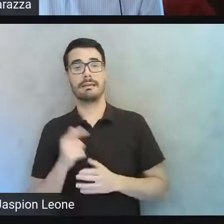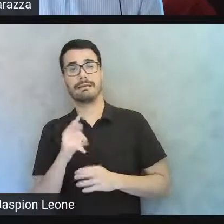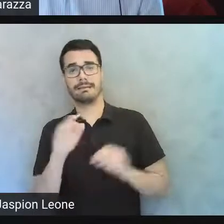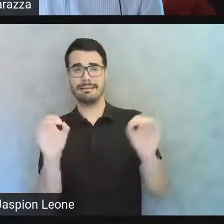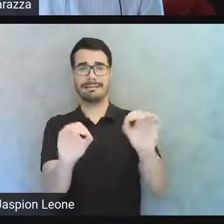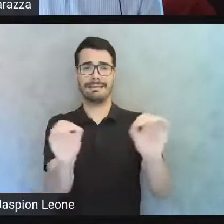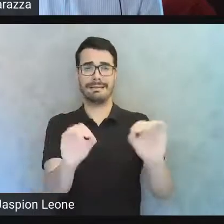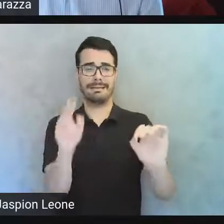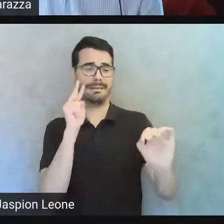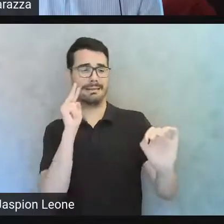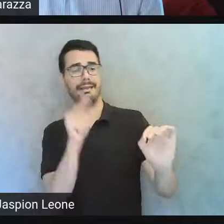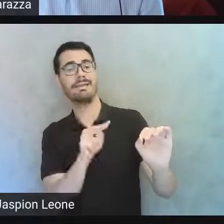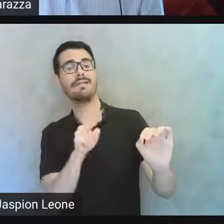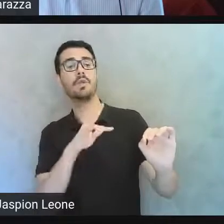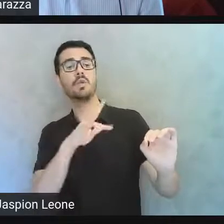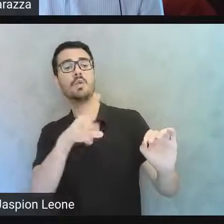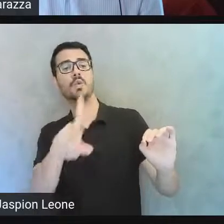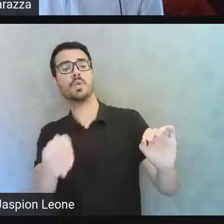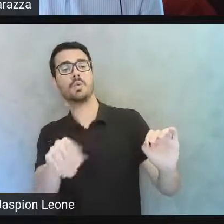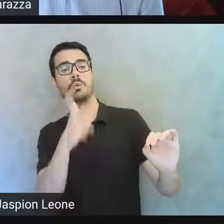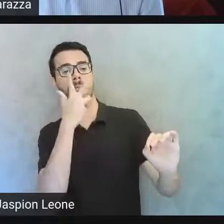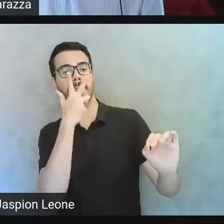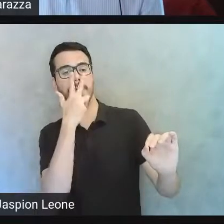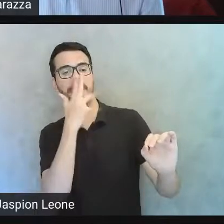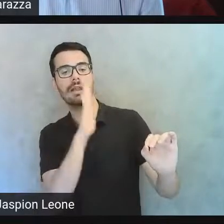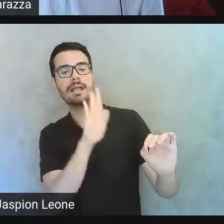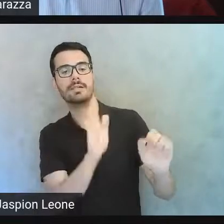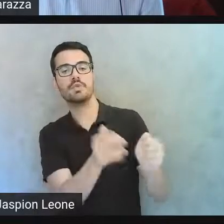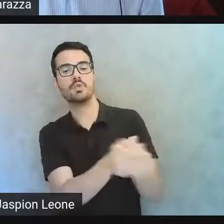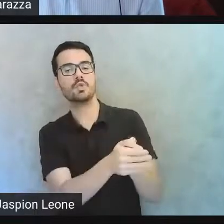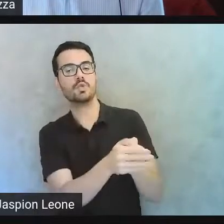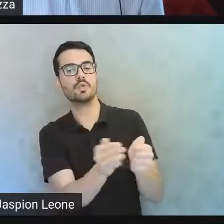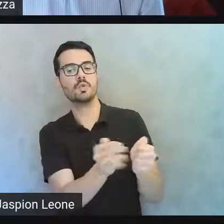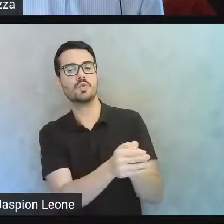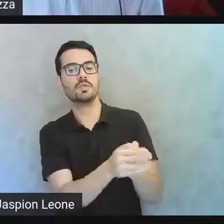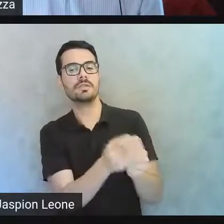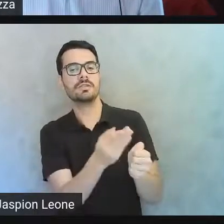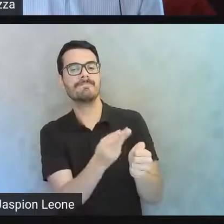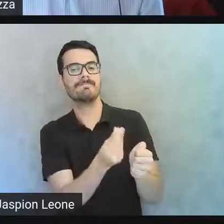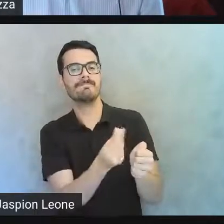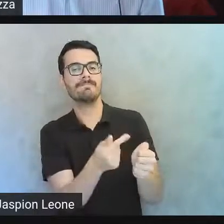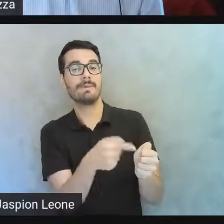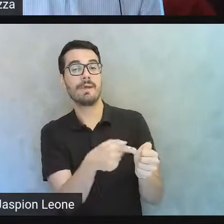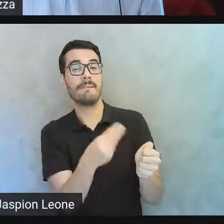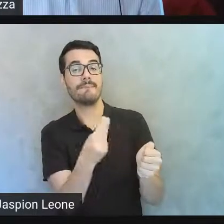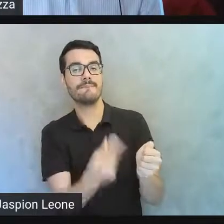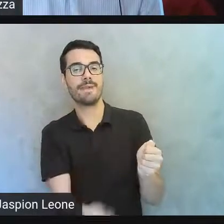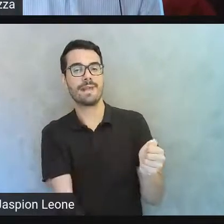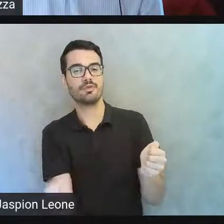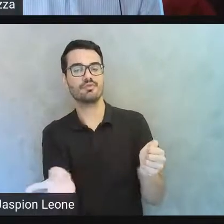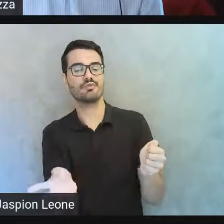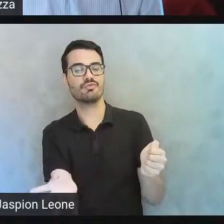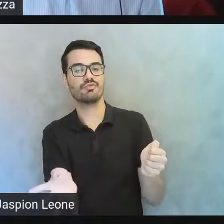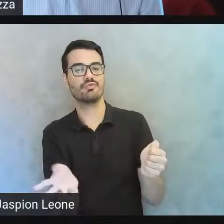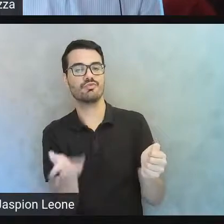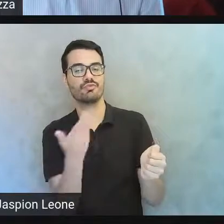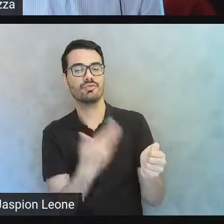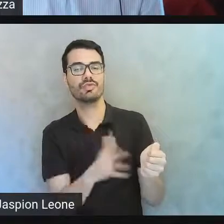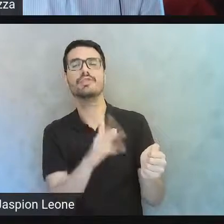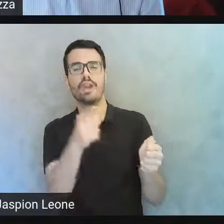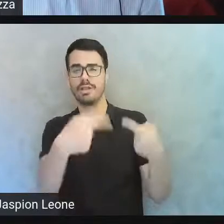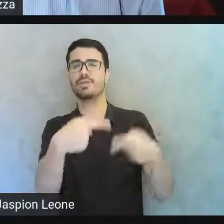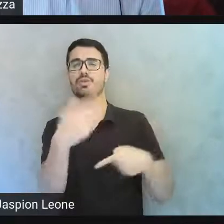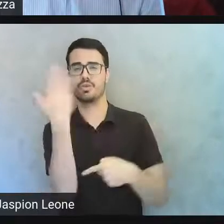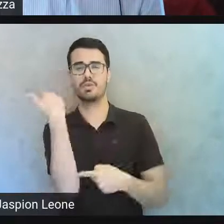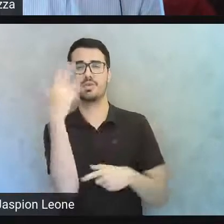vendo tudo. Vira aquela cisânia que a gente tem visto e uma desqualificação mútua que a gente discutiu na outra live que a gente